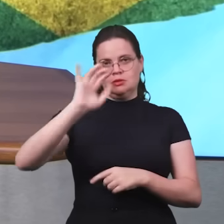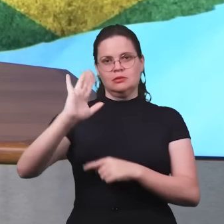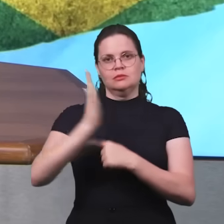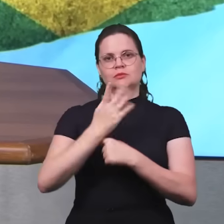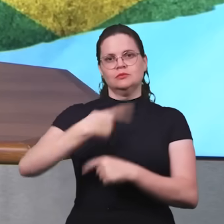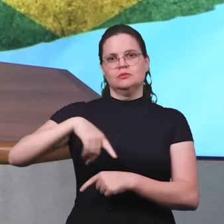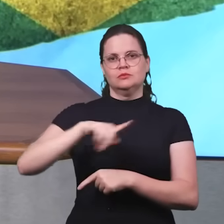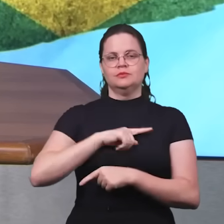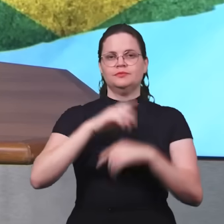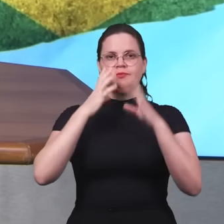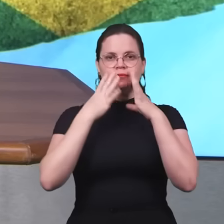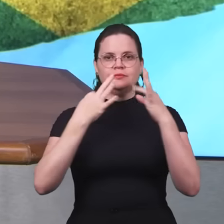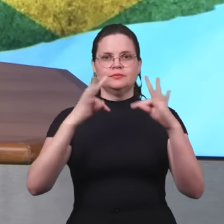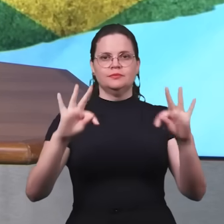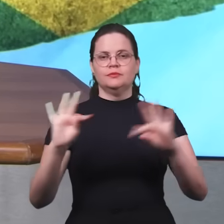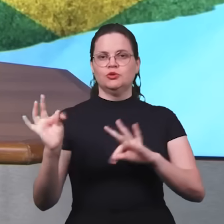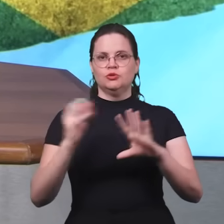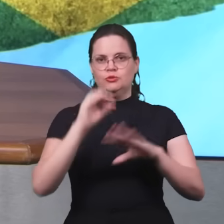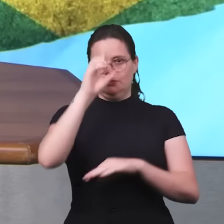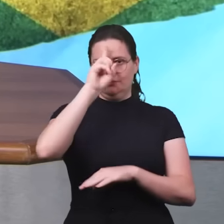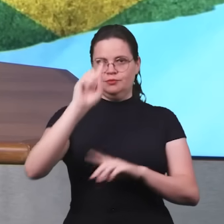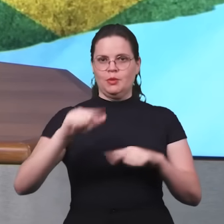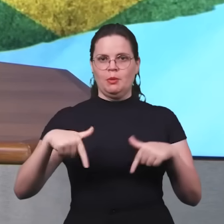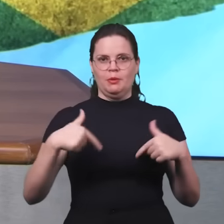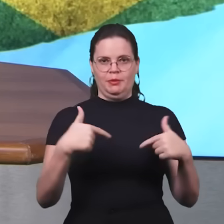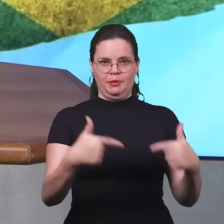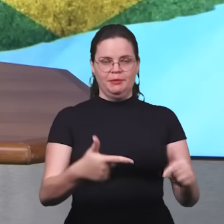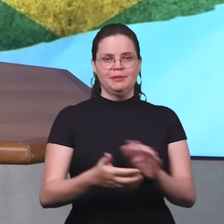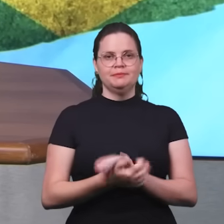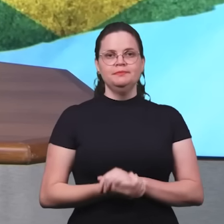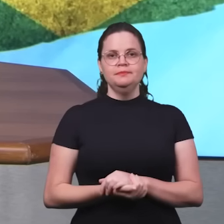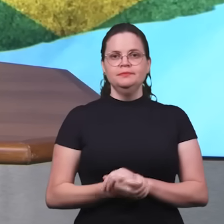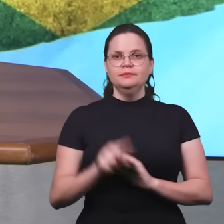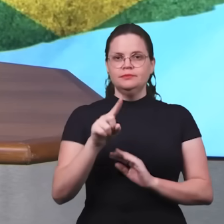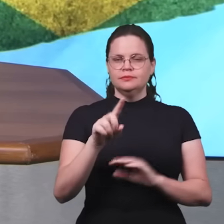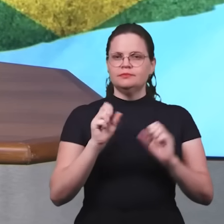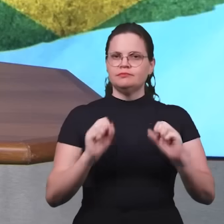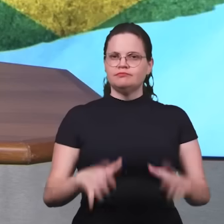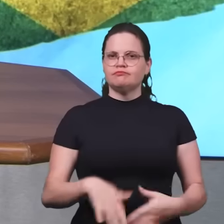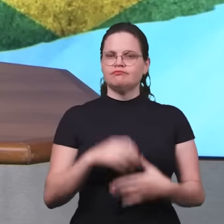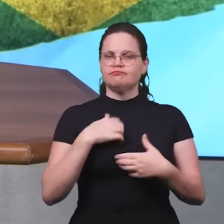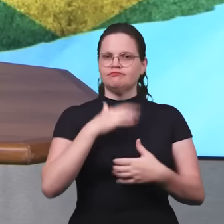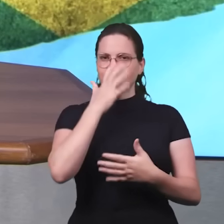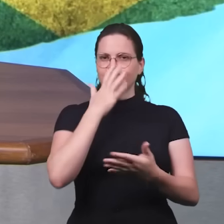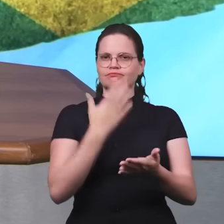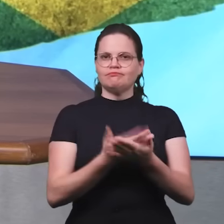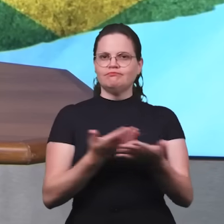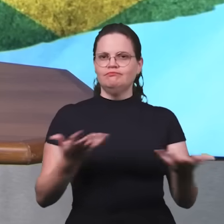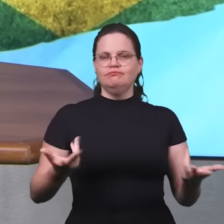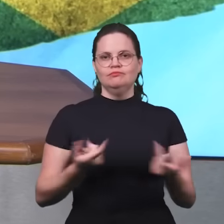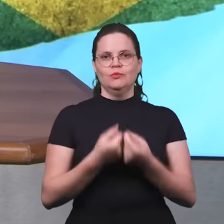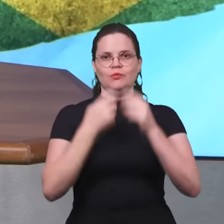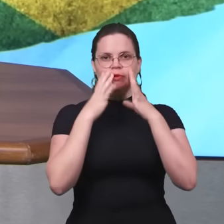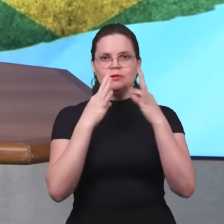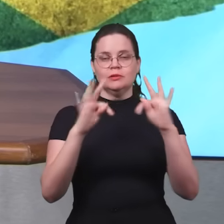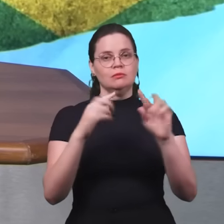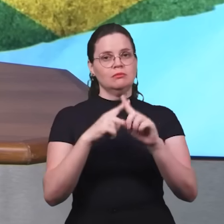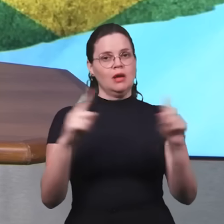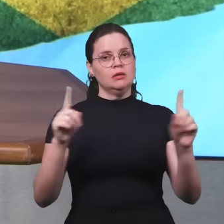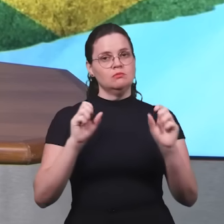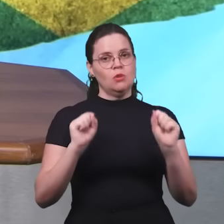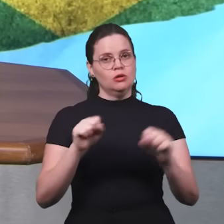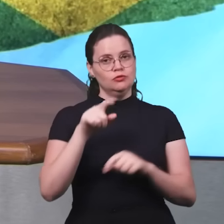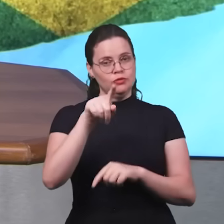favor. Testemunhos é aquilo que Deus realiza. Você pode dizer, ficar maravilhado, mas que testemunho maravilhoso. Mas